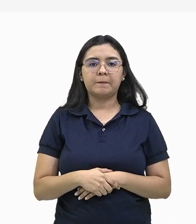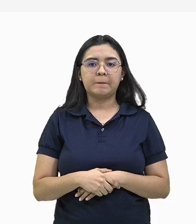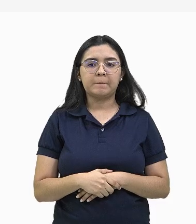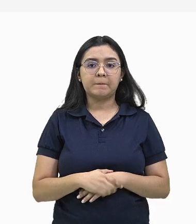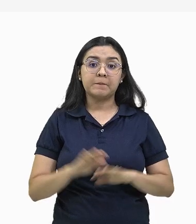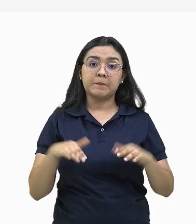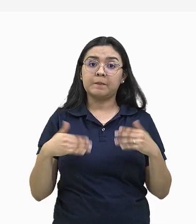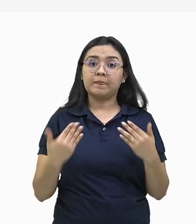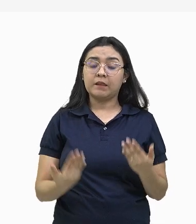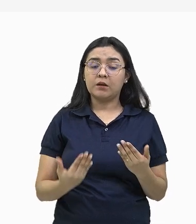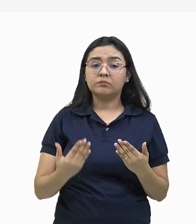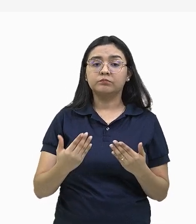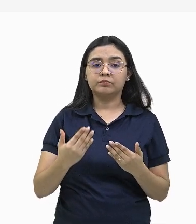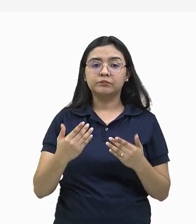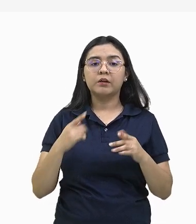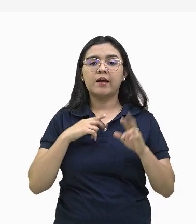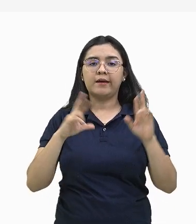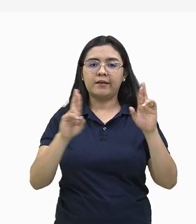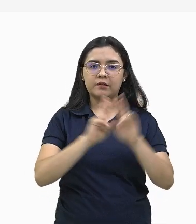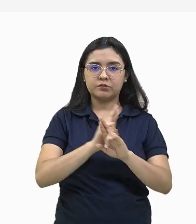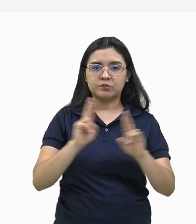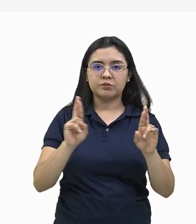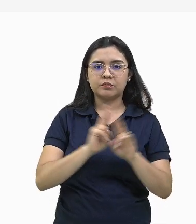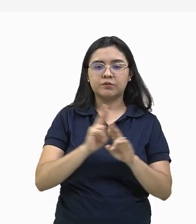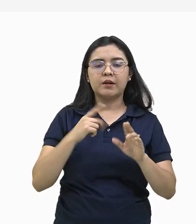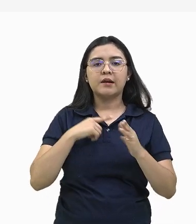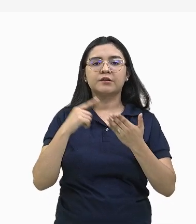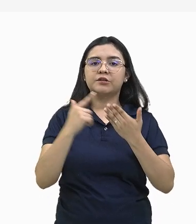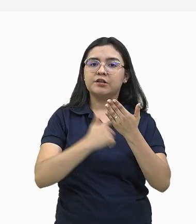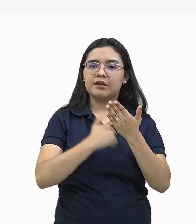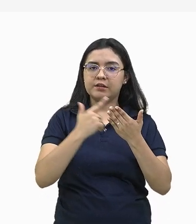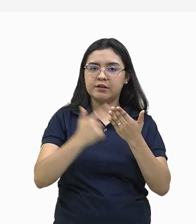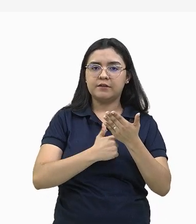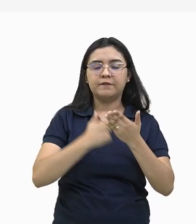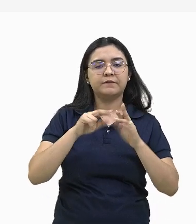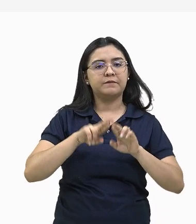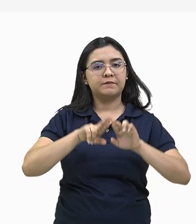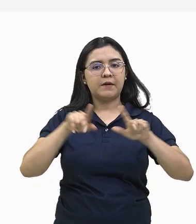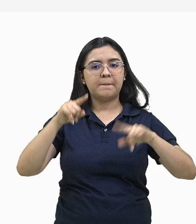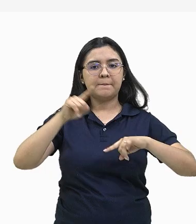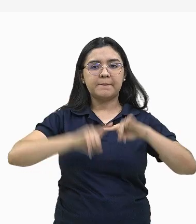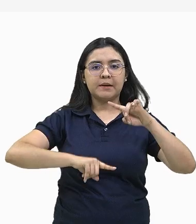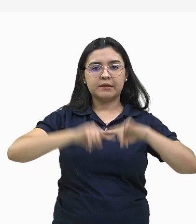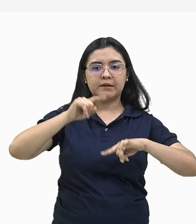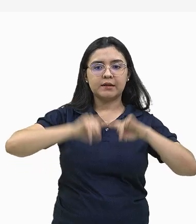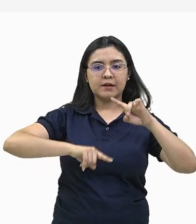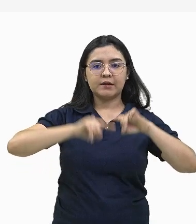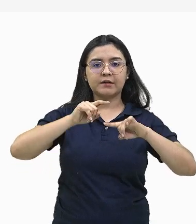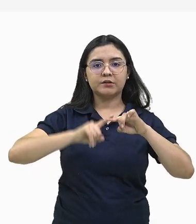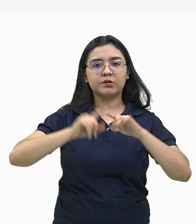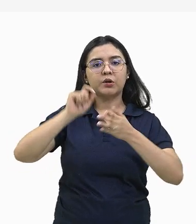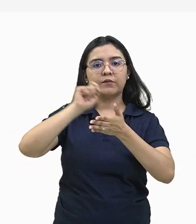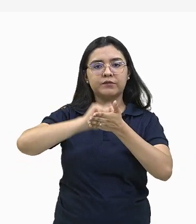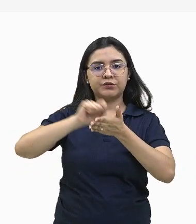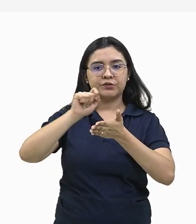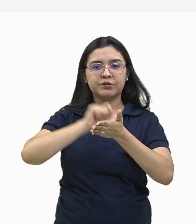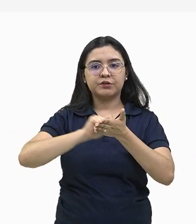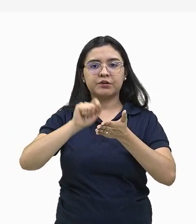Ou seja, ela vai estar muito relacionada a livros, né, material escrito,